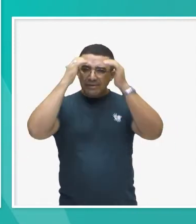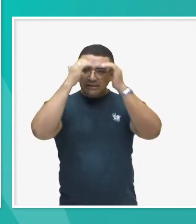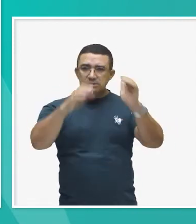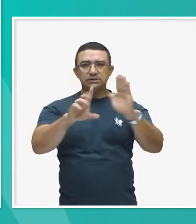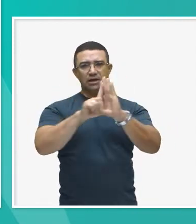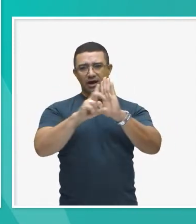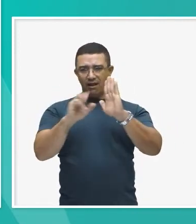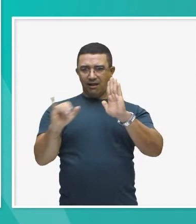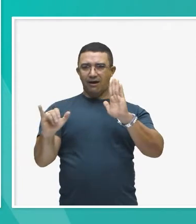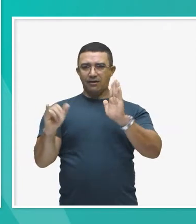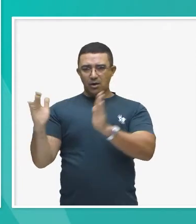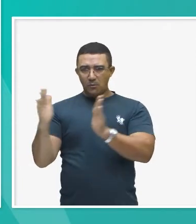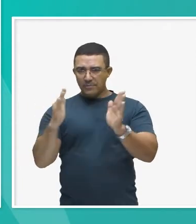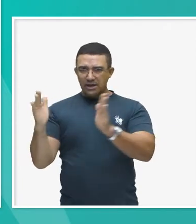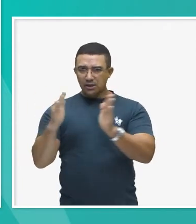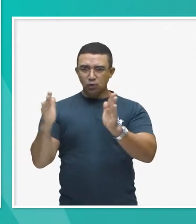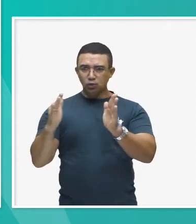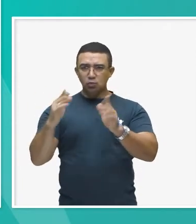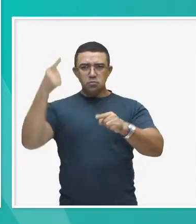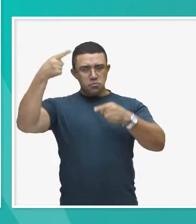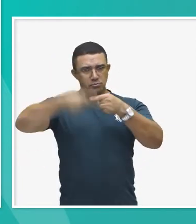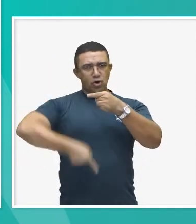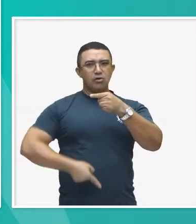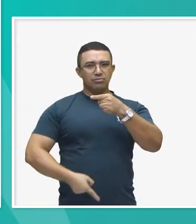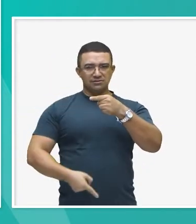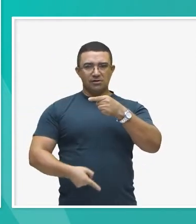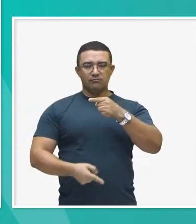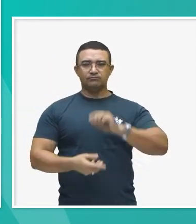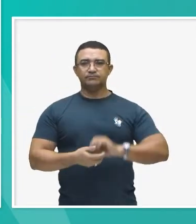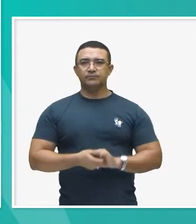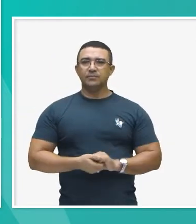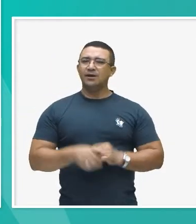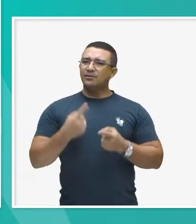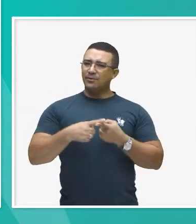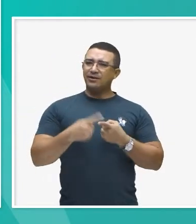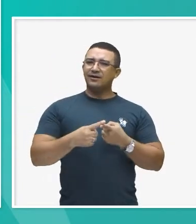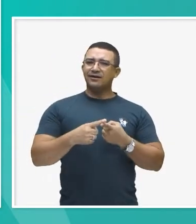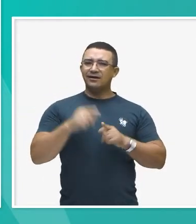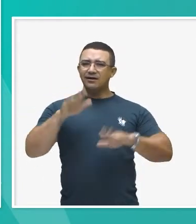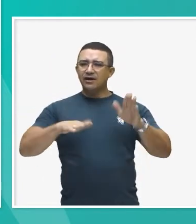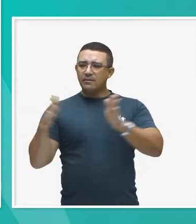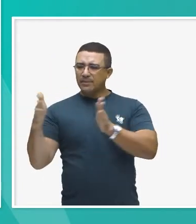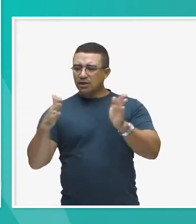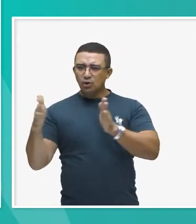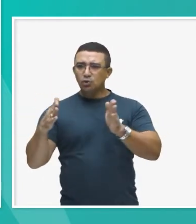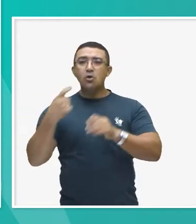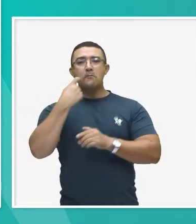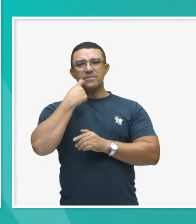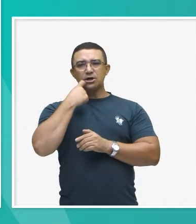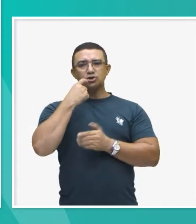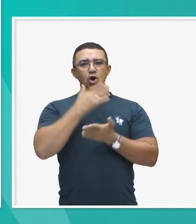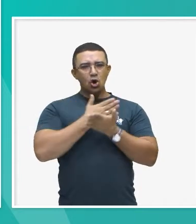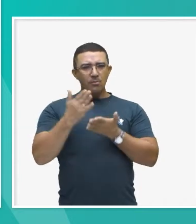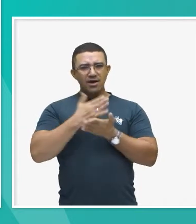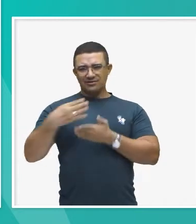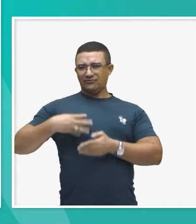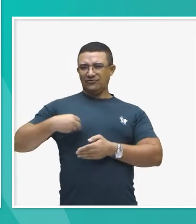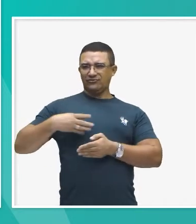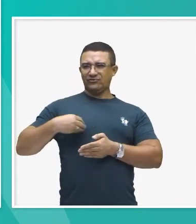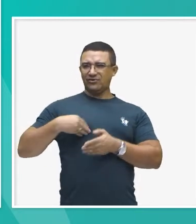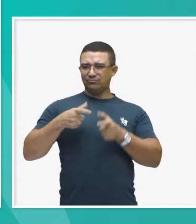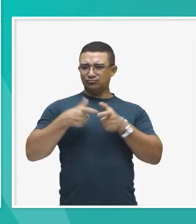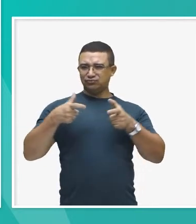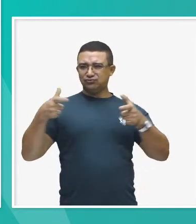aí esses períodos, né, que a natureza dá para os peixes se reconstruírem, né, se reproduzirem direitinho, tá? Então